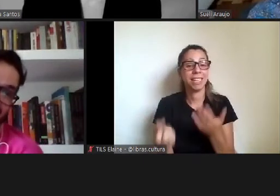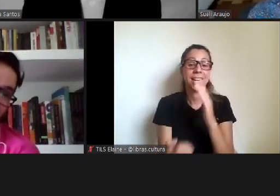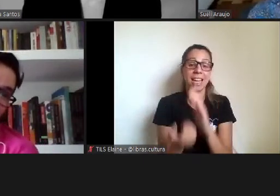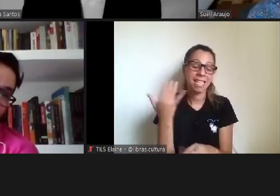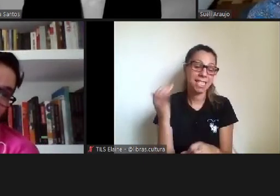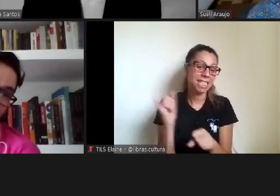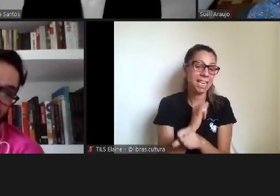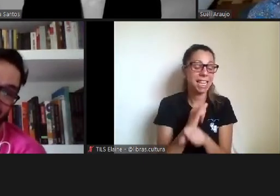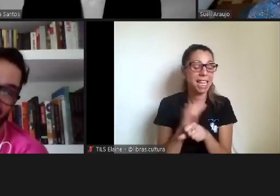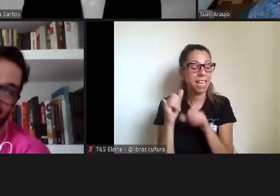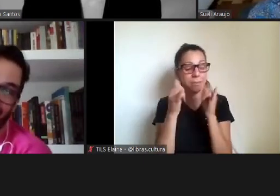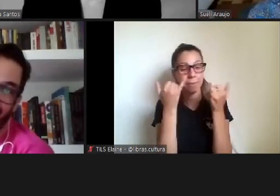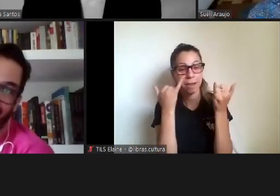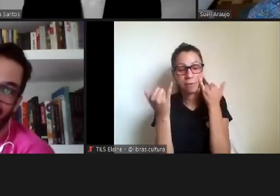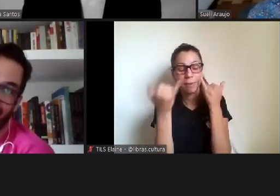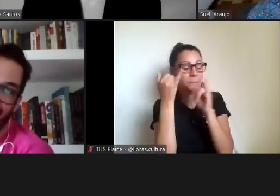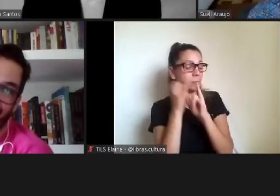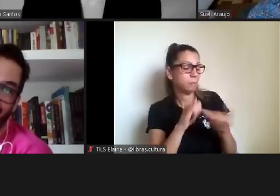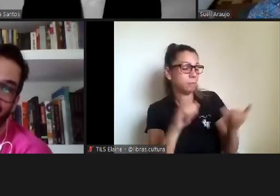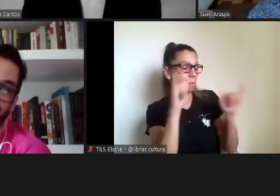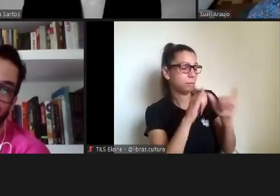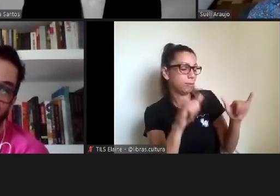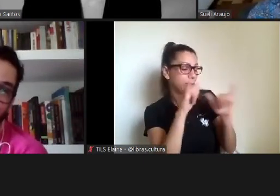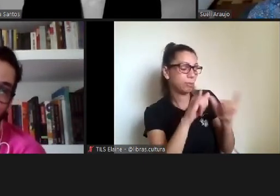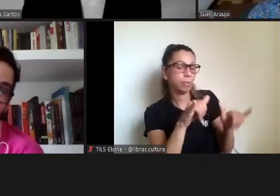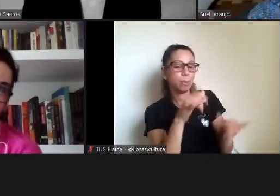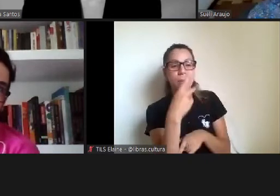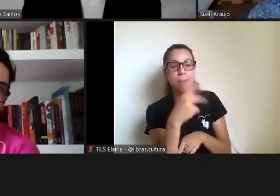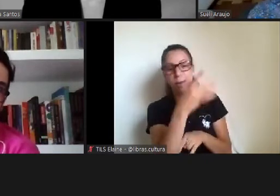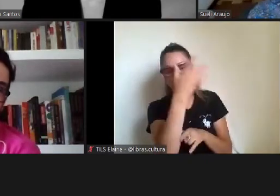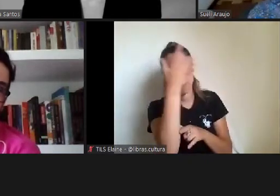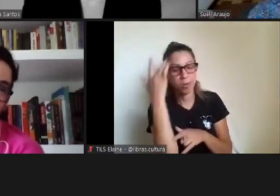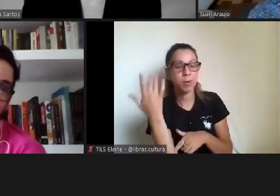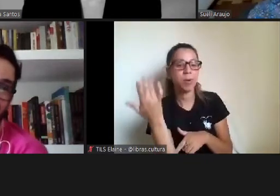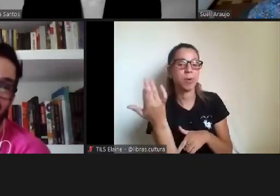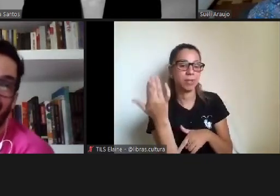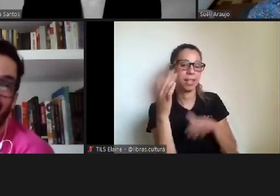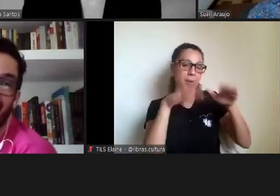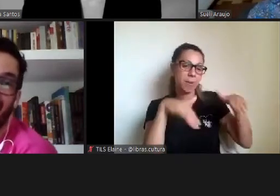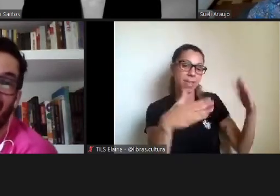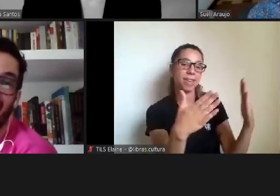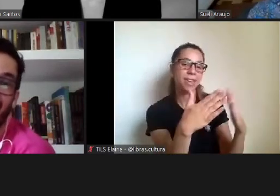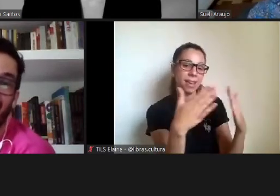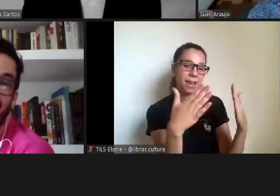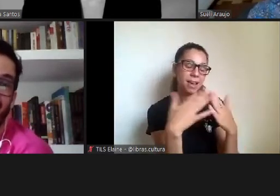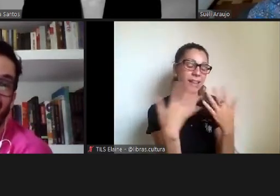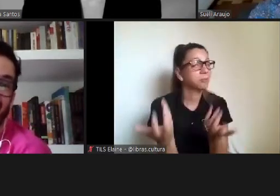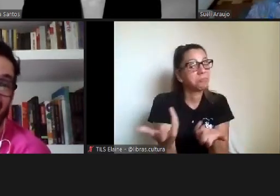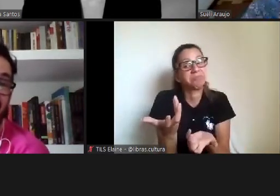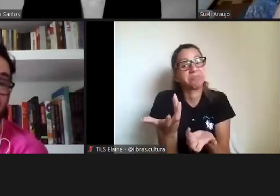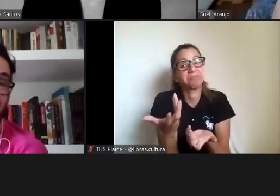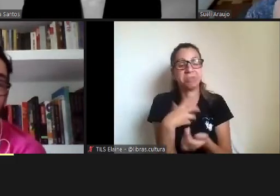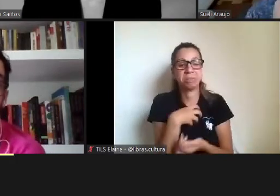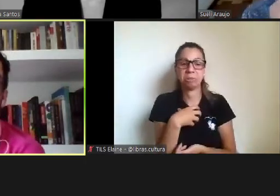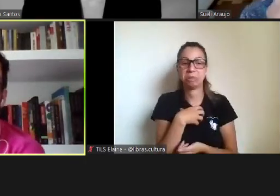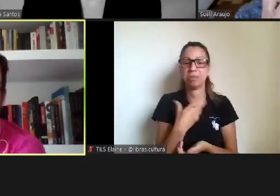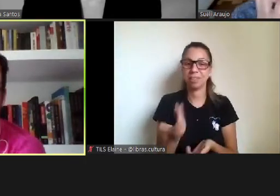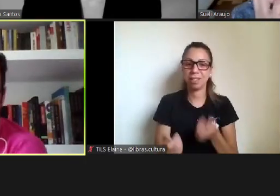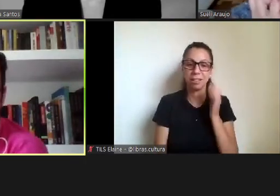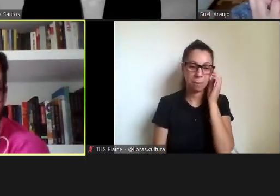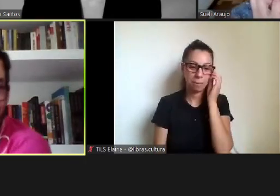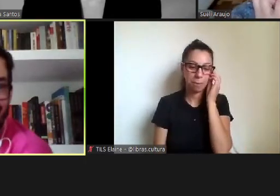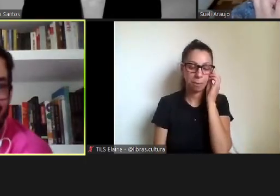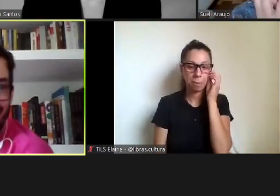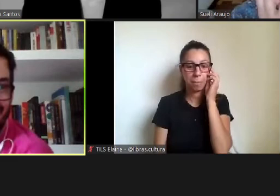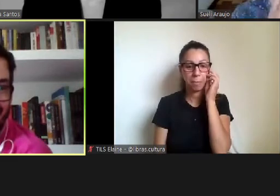nas pessoas, né? A falar com elas, entende? Tipo, de alguma maneira. Eu sou mais